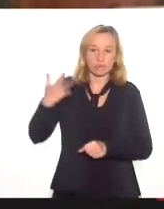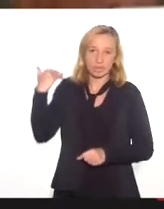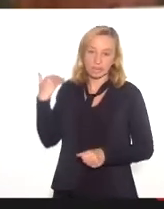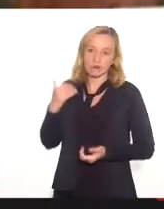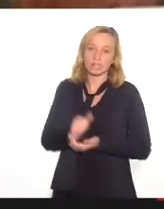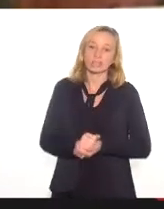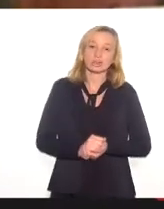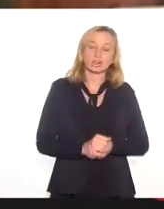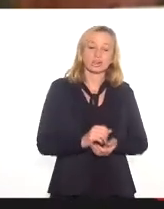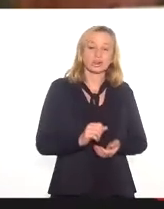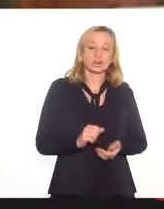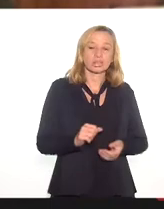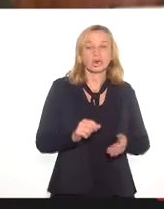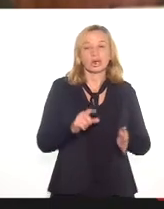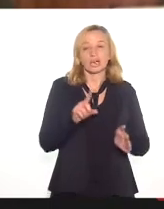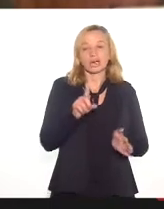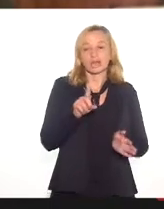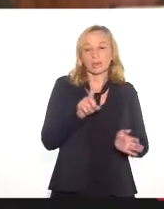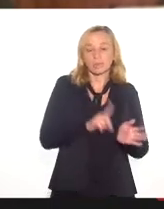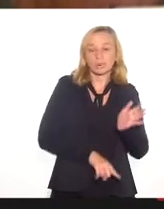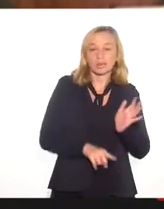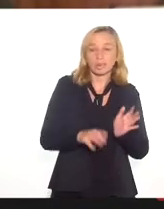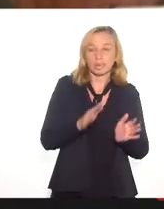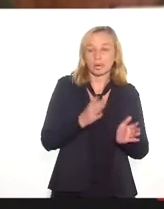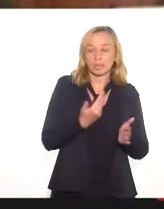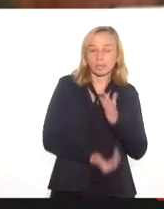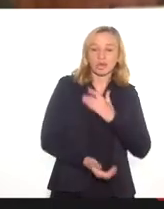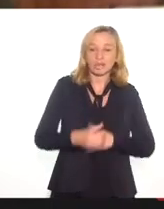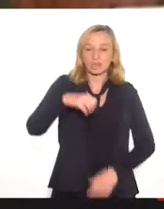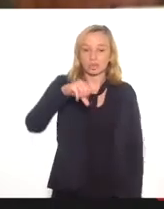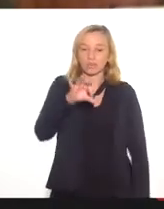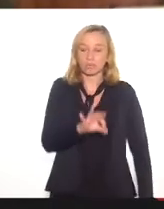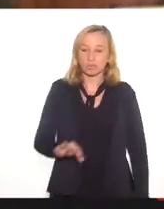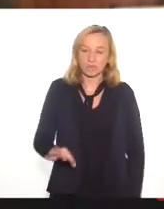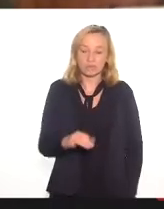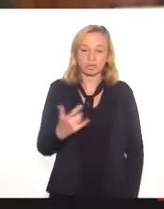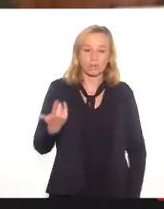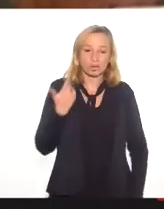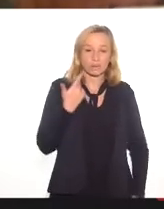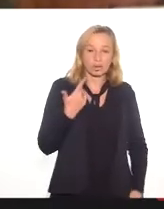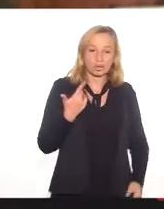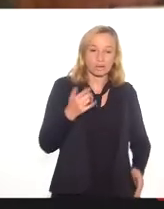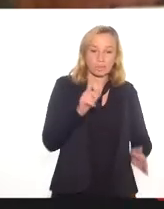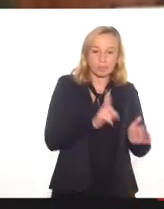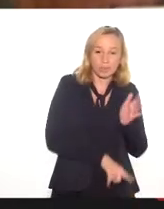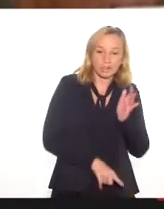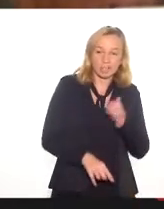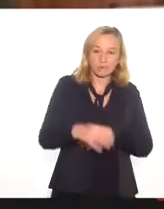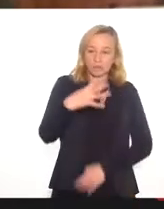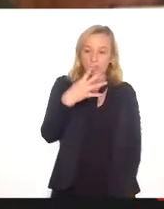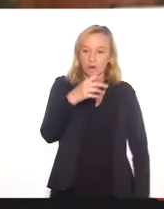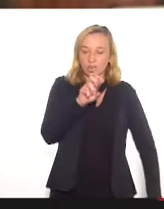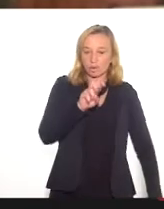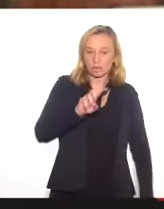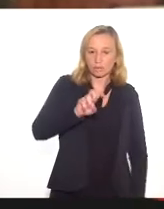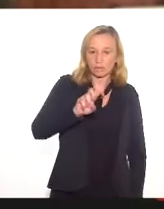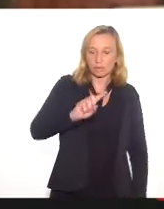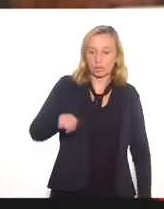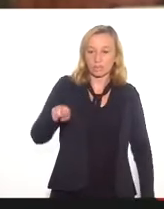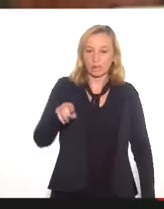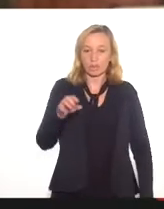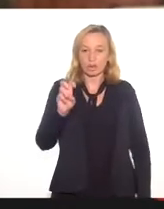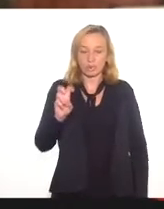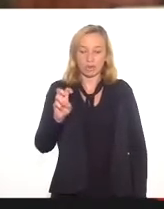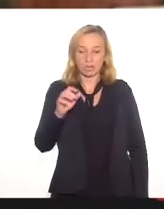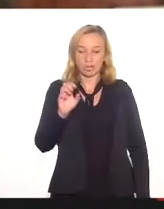iniciais eram de queda de 9% em decorrência da pandemia e nós tivemos uma queda de 4,5% e